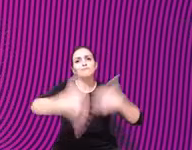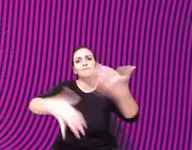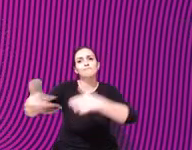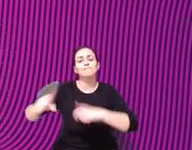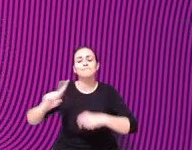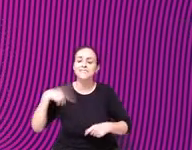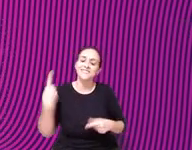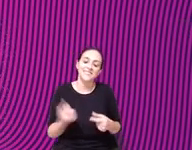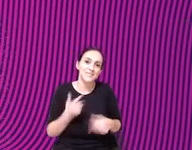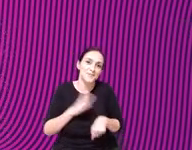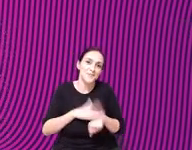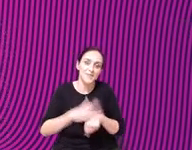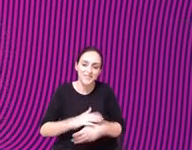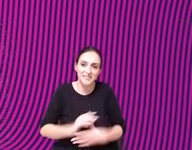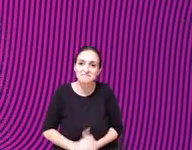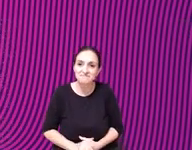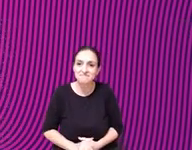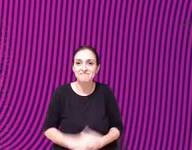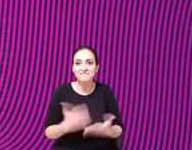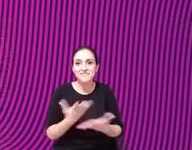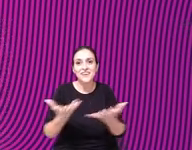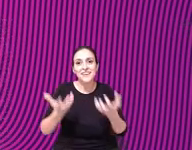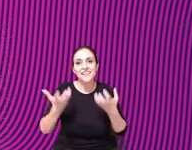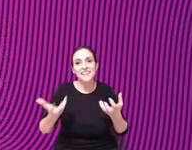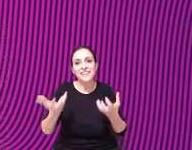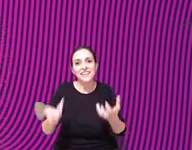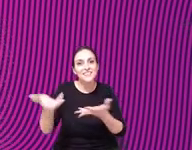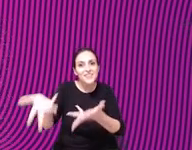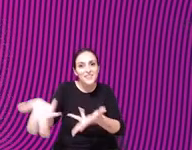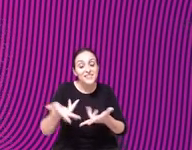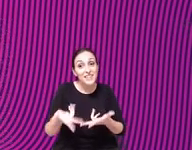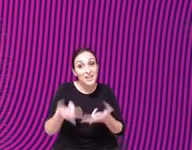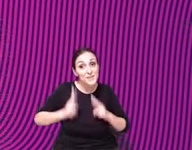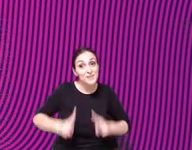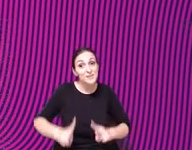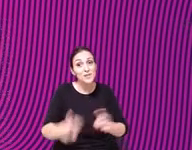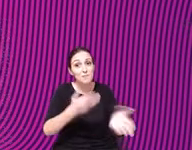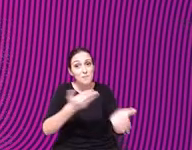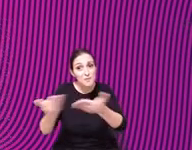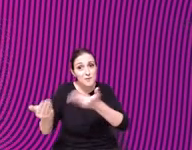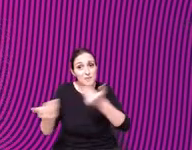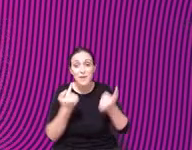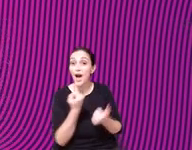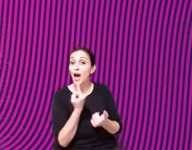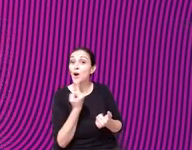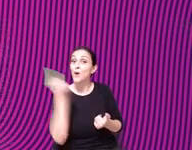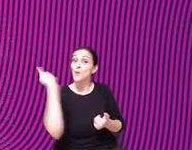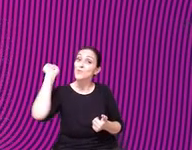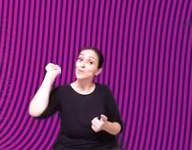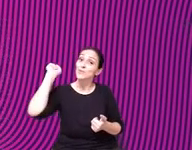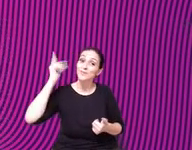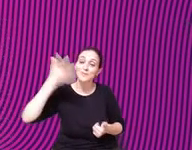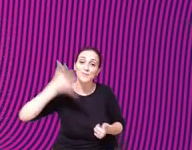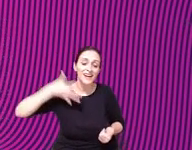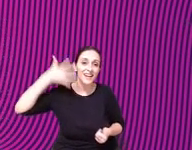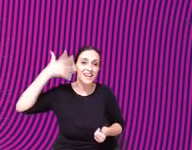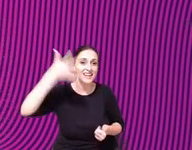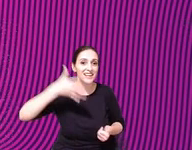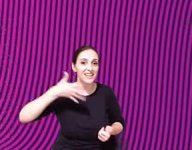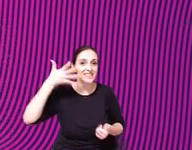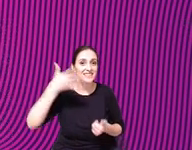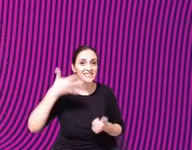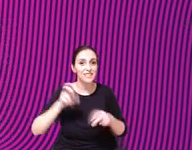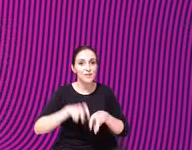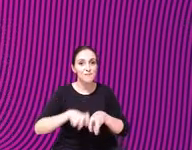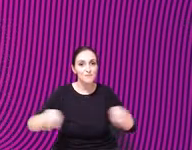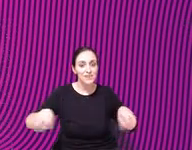gente nesse momento. E gostaria de convidar para que a gente continuasse para a última palestra, agora a última mesa que a